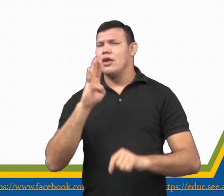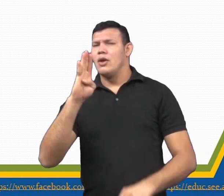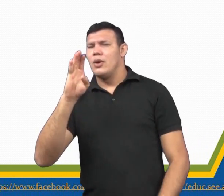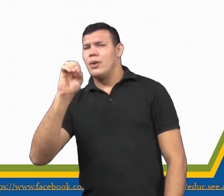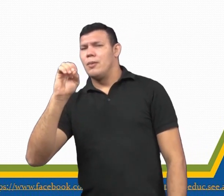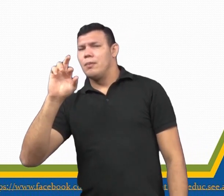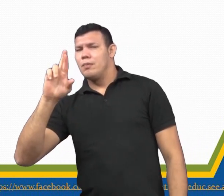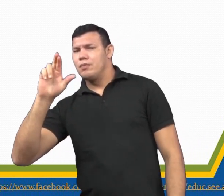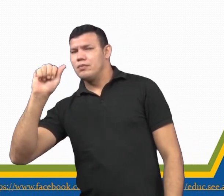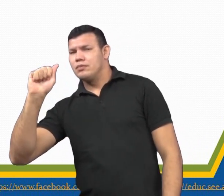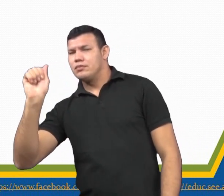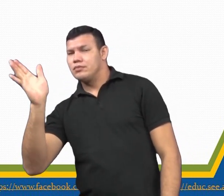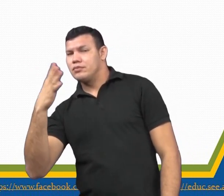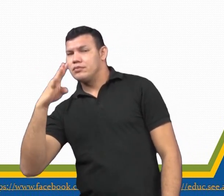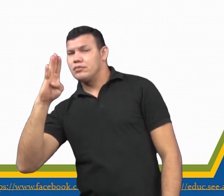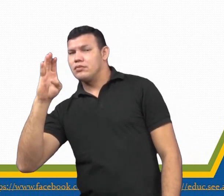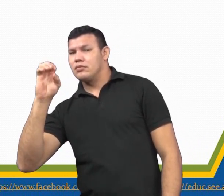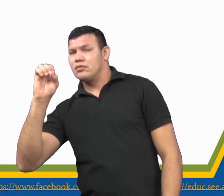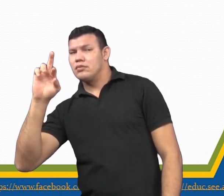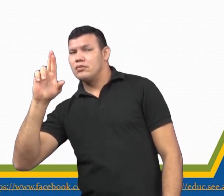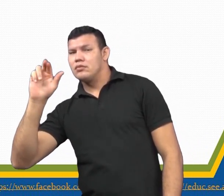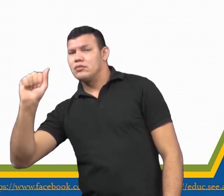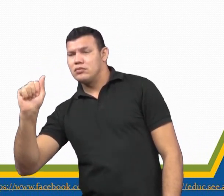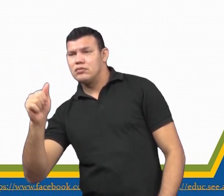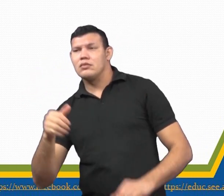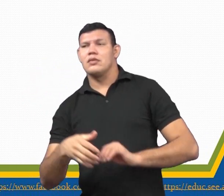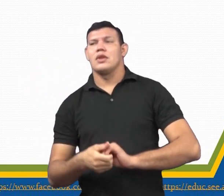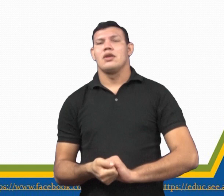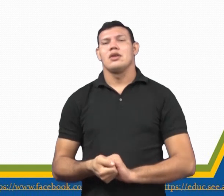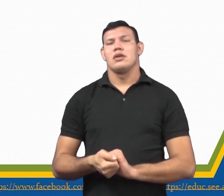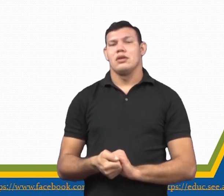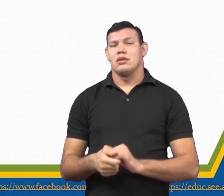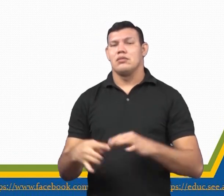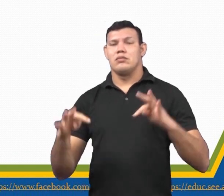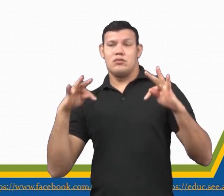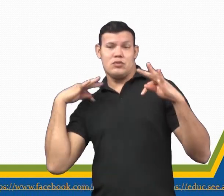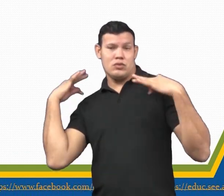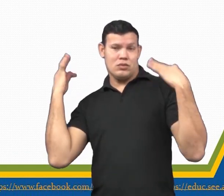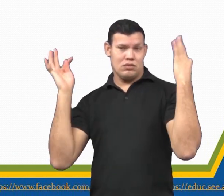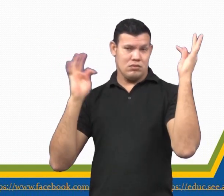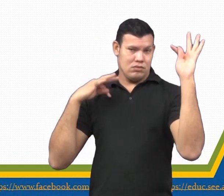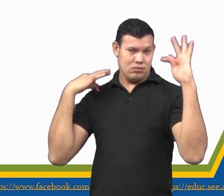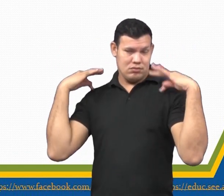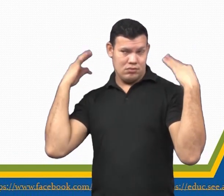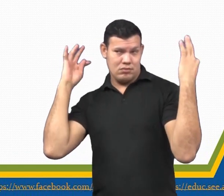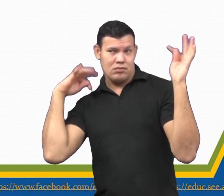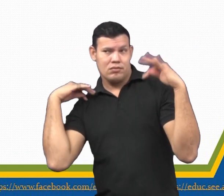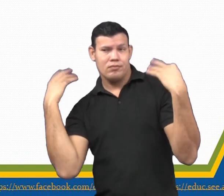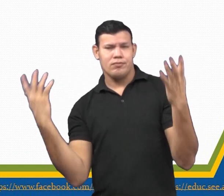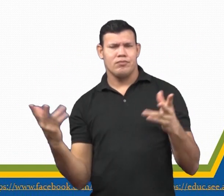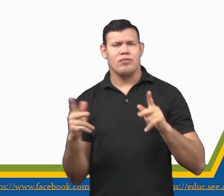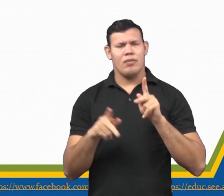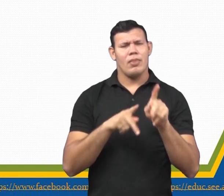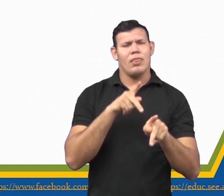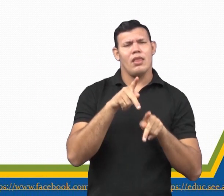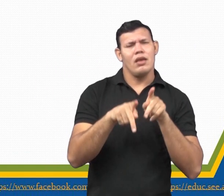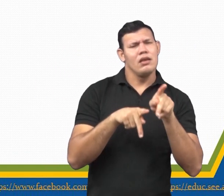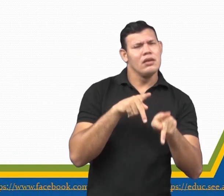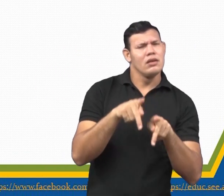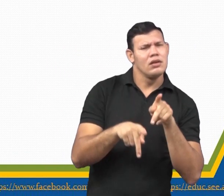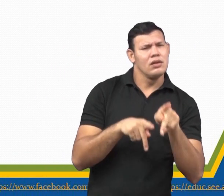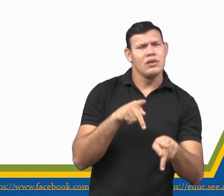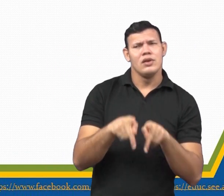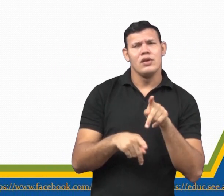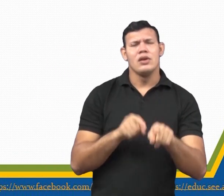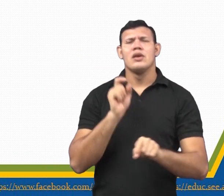Tahiti, que tem como principal atividade econômica o turismo. Quanto à população, o continente é